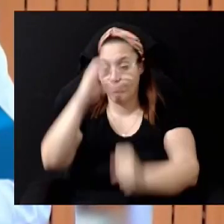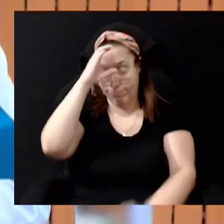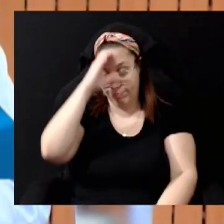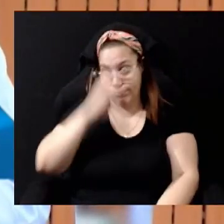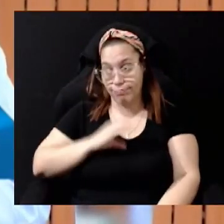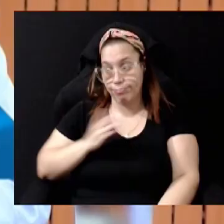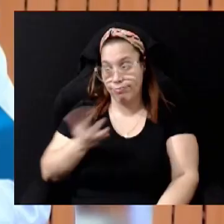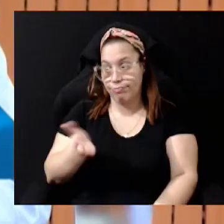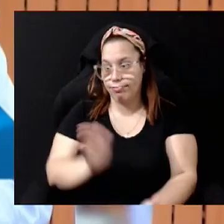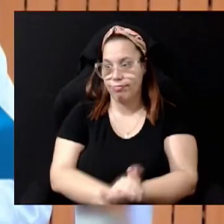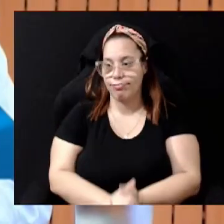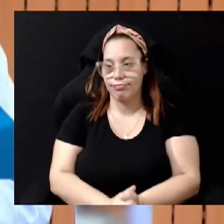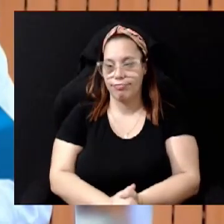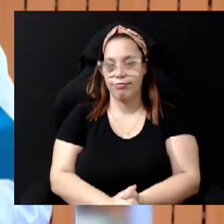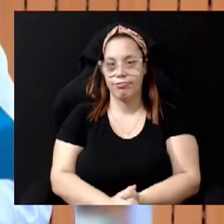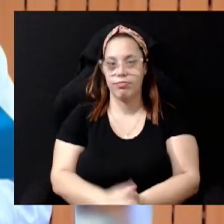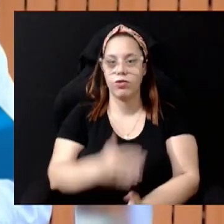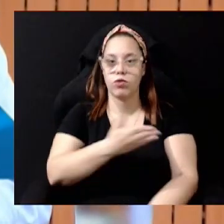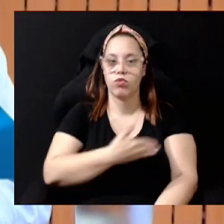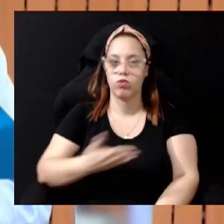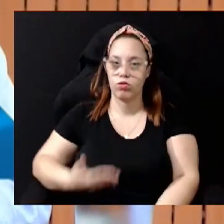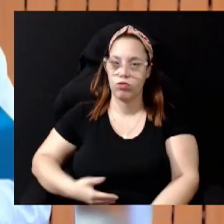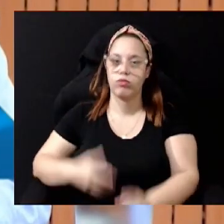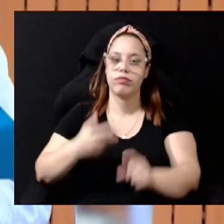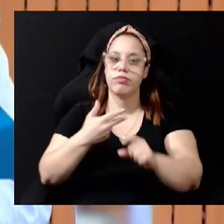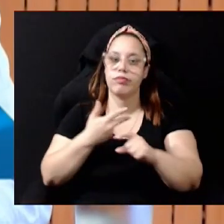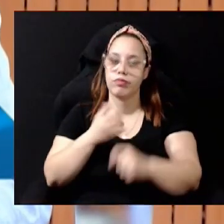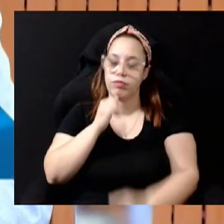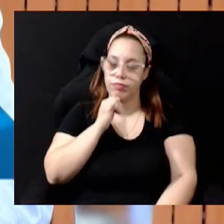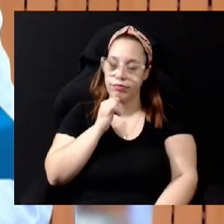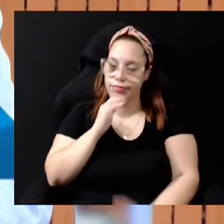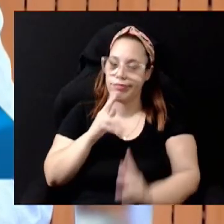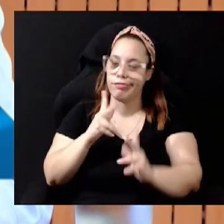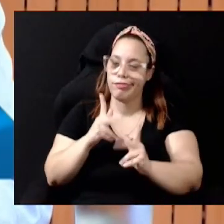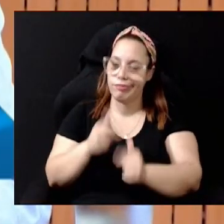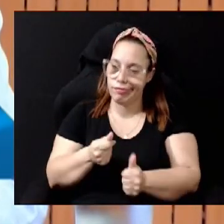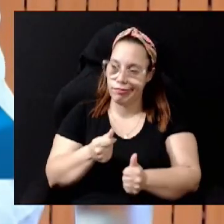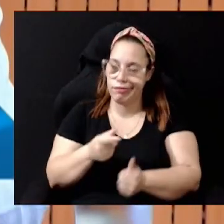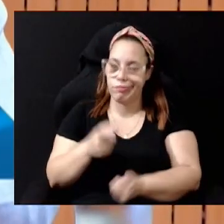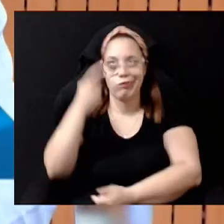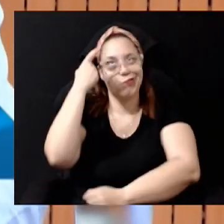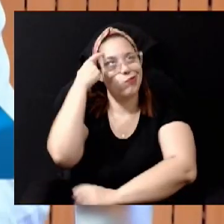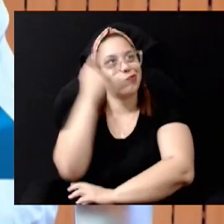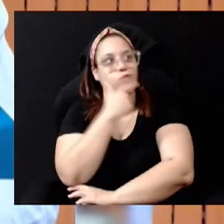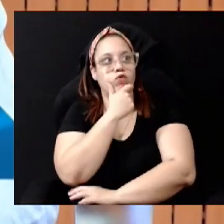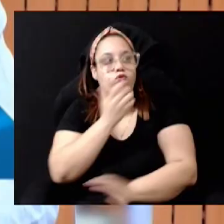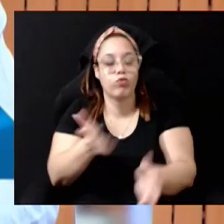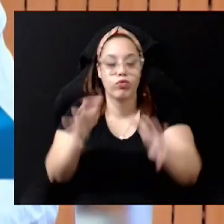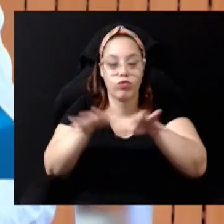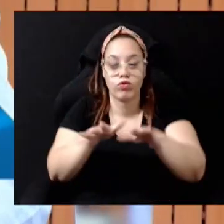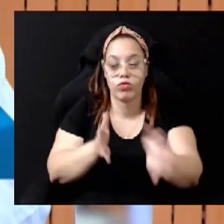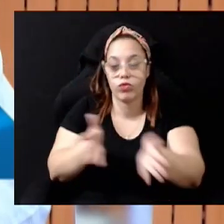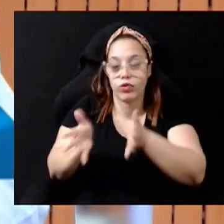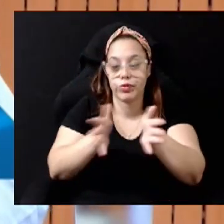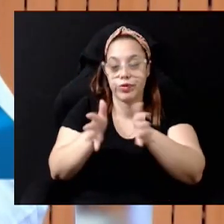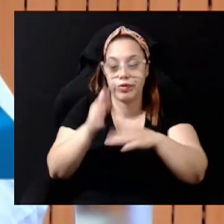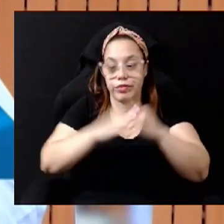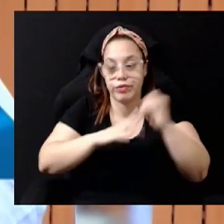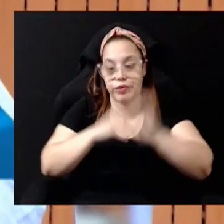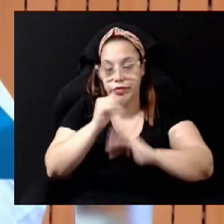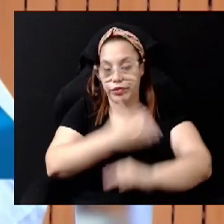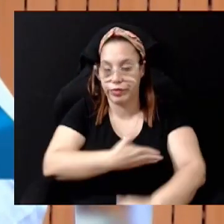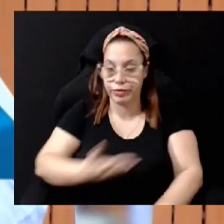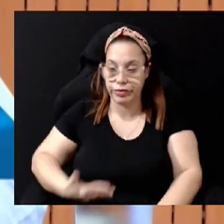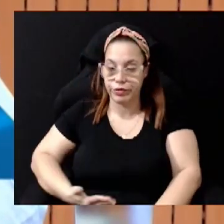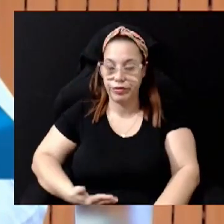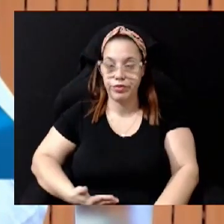poder público tem que ser exemplo disso, indutor disso. Como a gente pensar em inclusão, acessibilidade no serviço público, eu acho que é uma